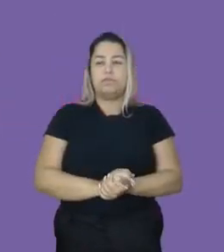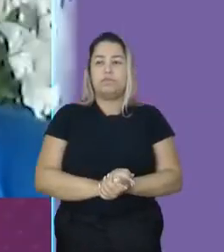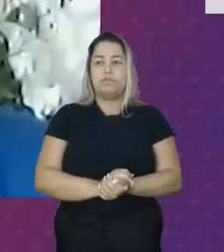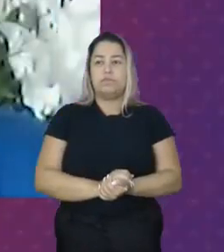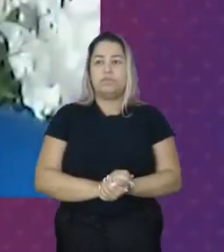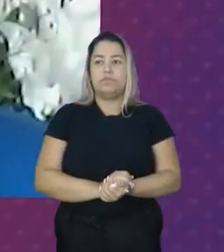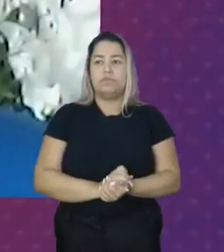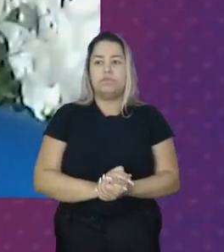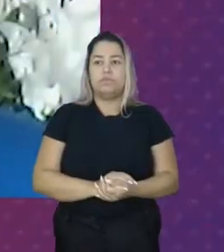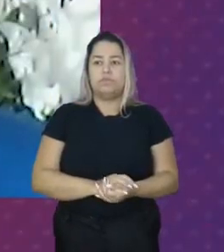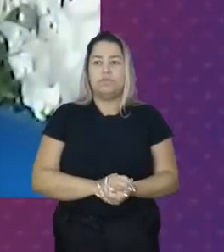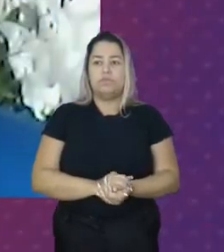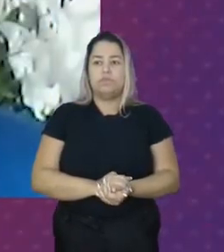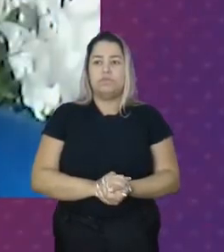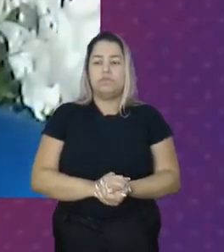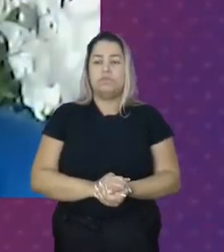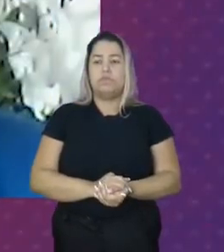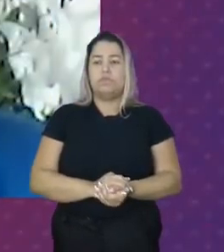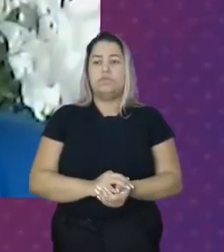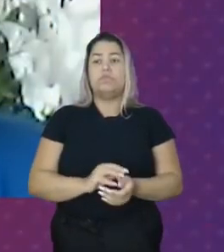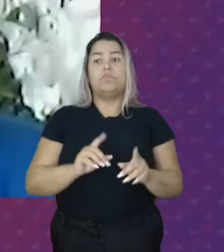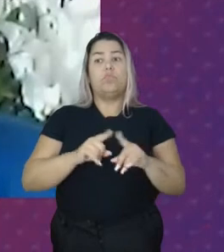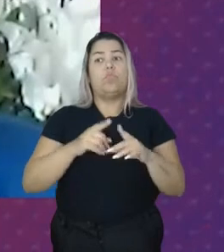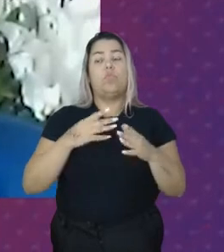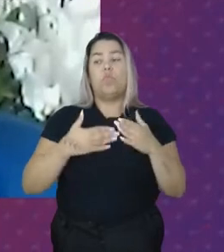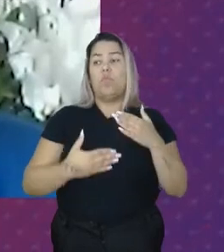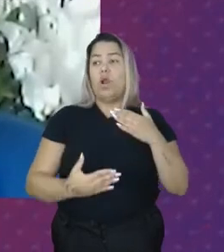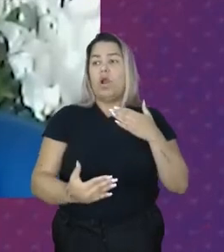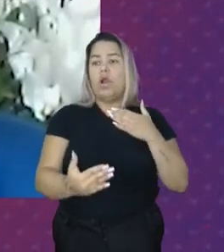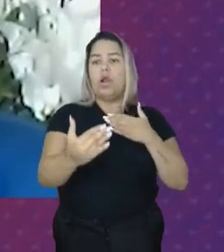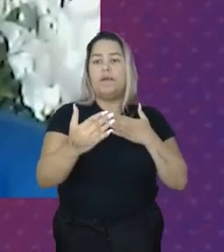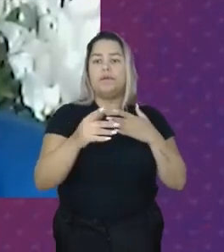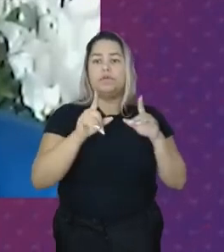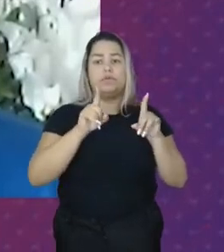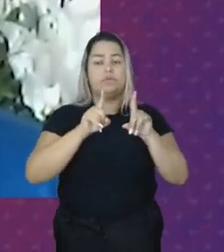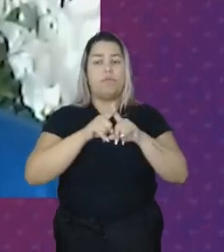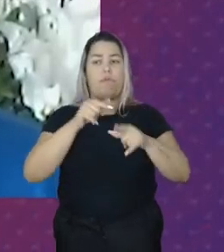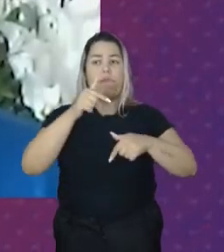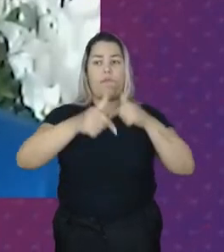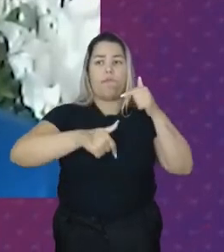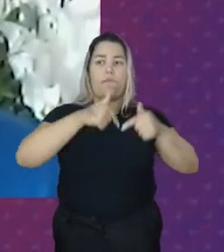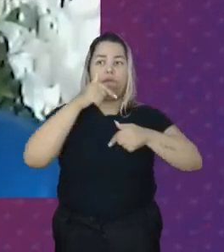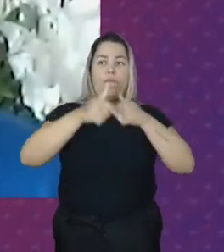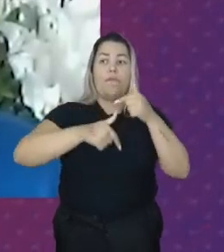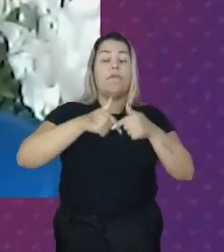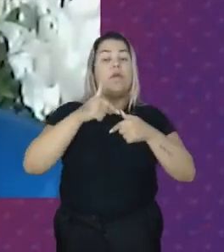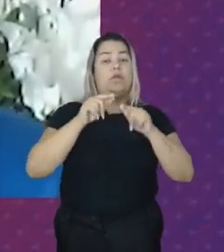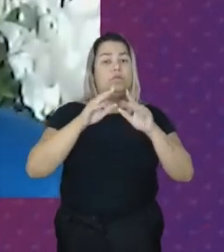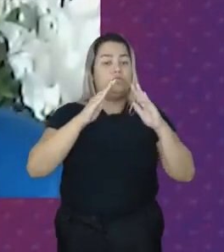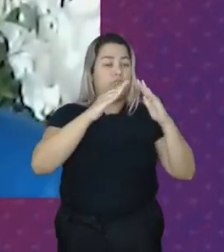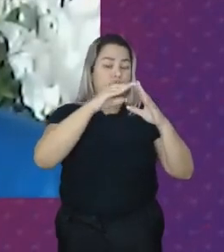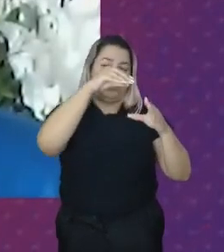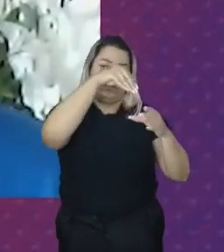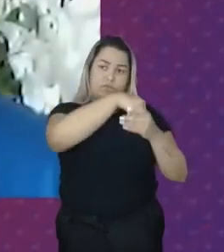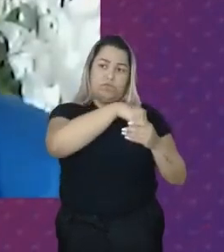Olha, foi uma longa jornada das trabalhadoras domésticas, né?